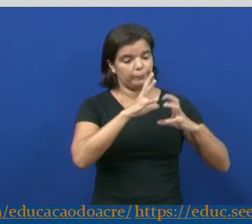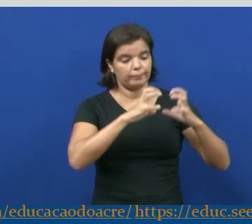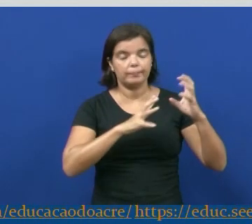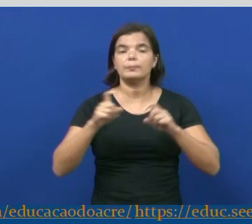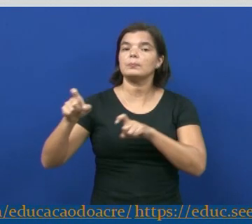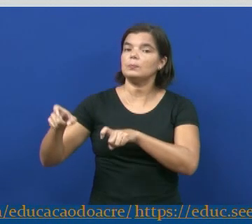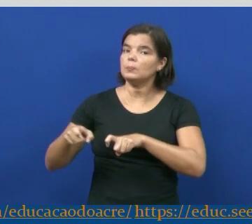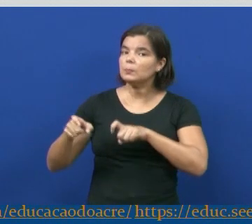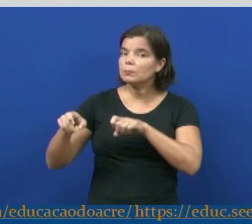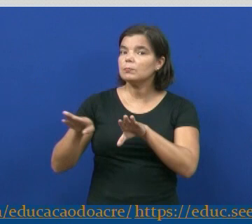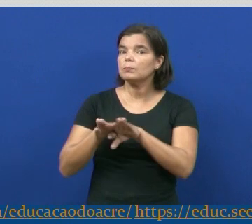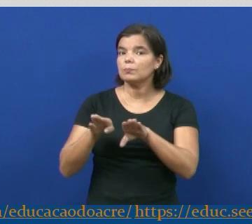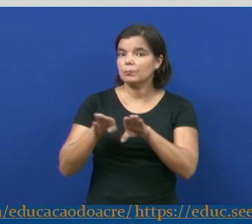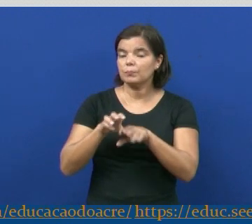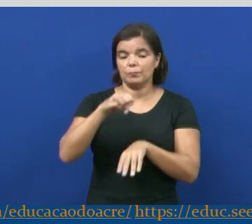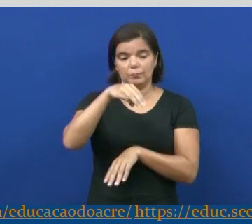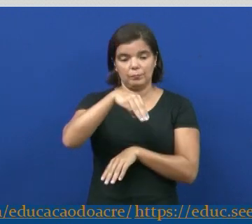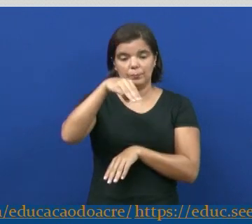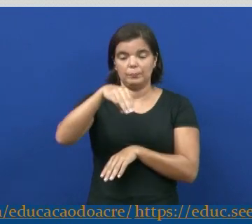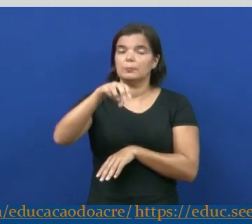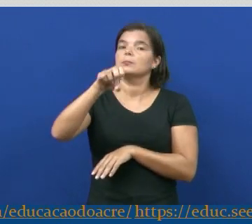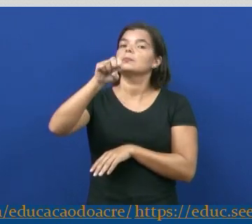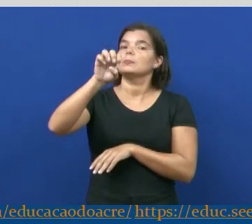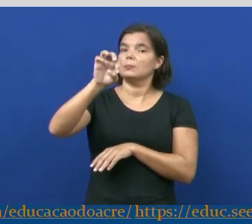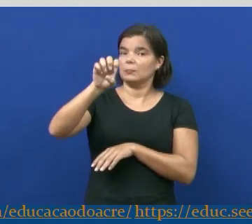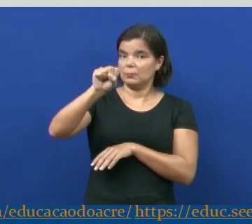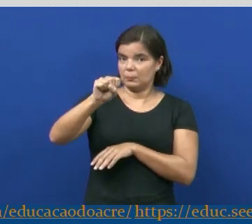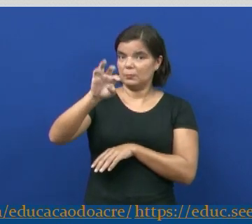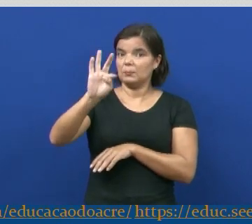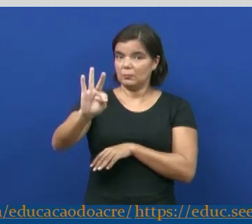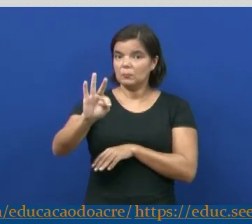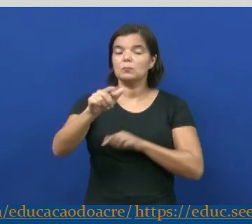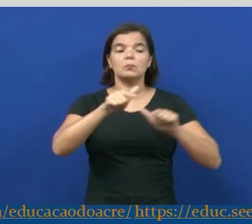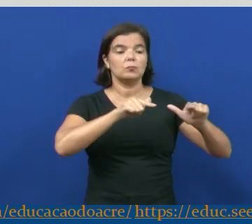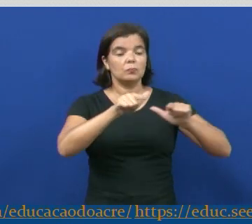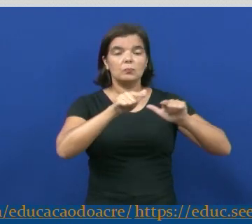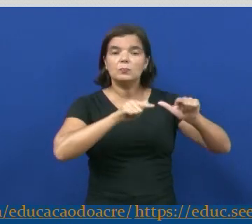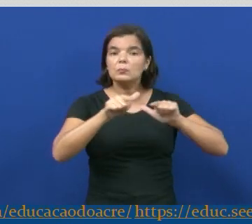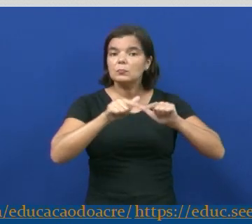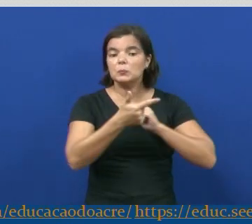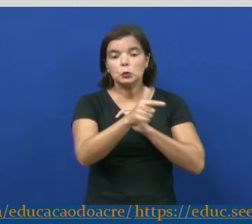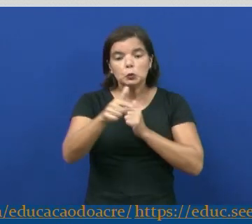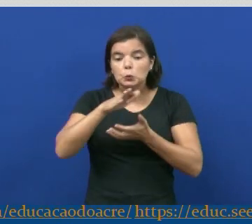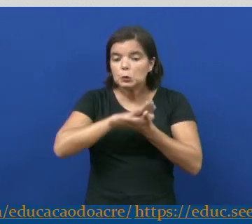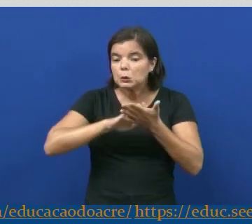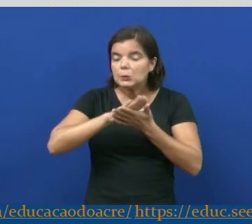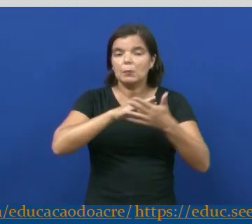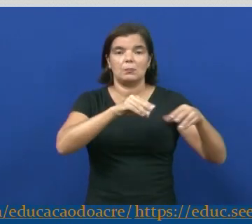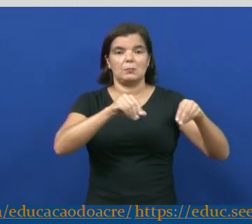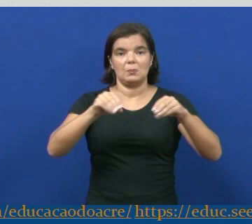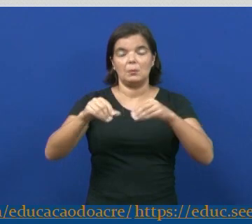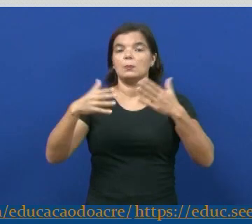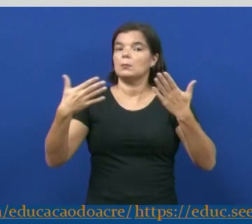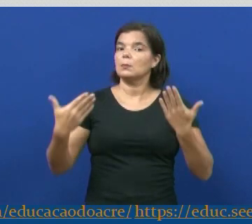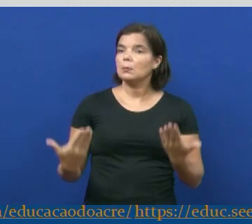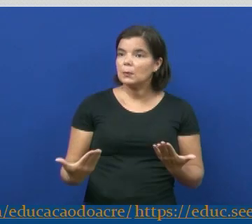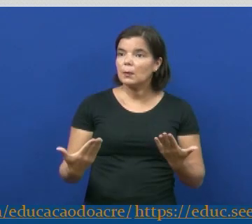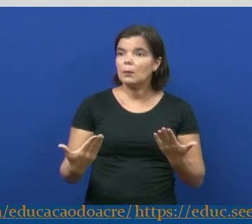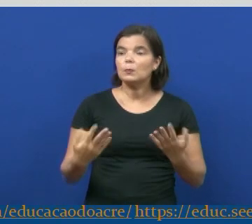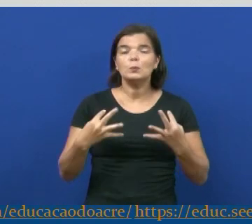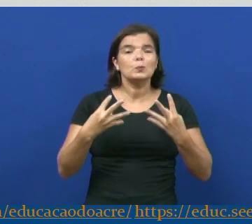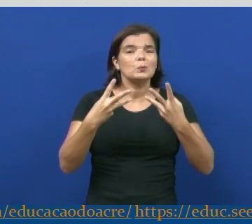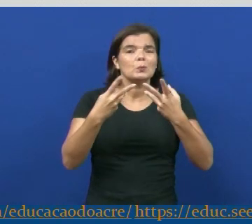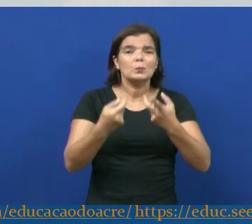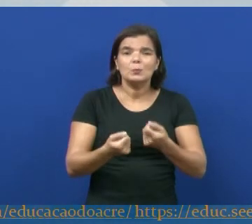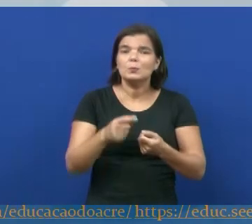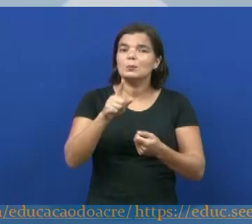né, ocasionados pelo MST, movimentos, né, dos trabalhadores sem terras. Então, pessoal, isso